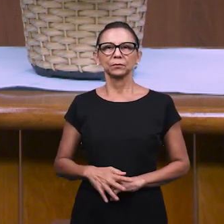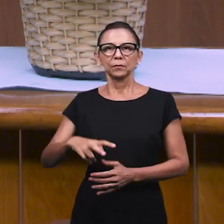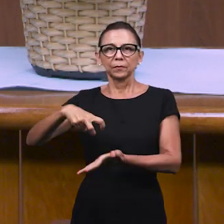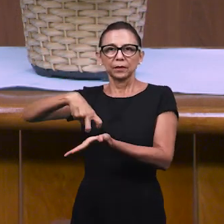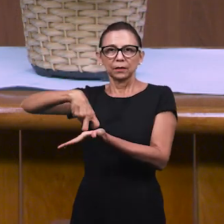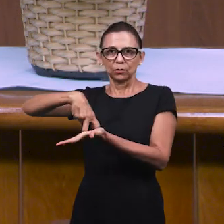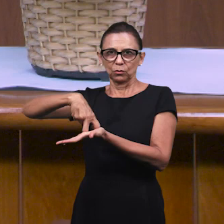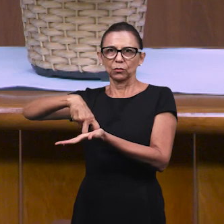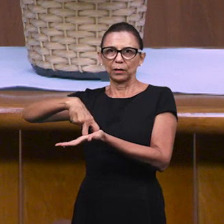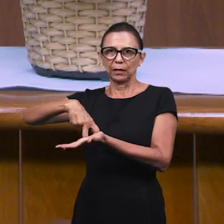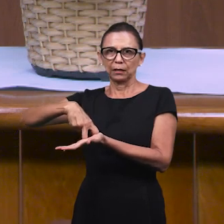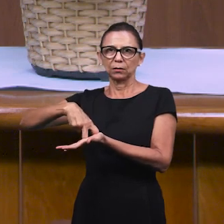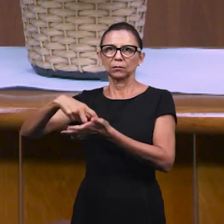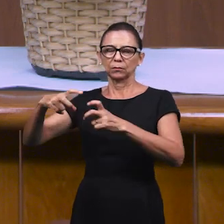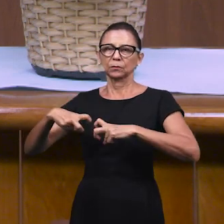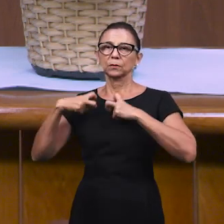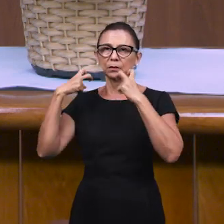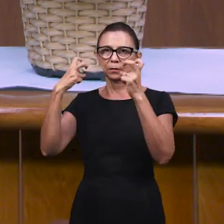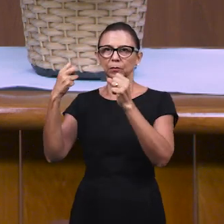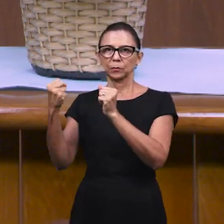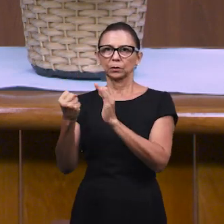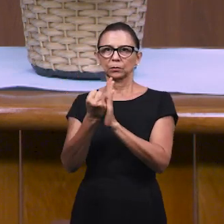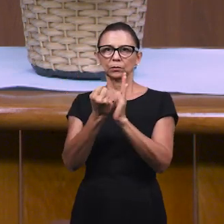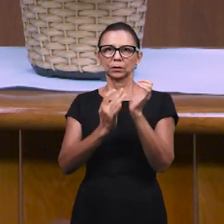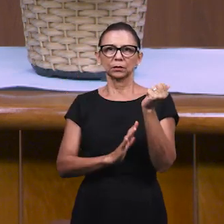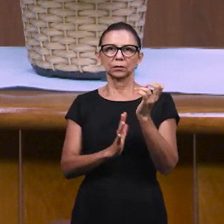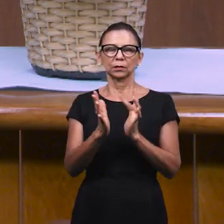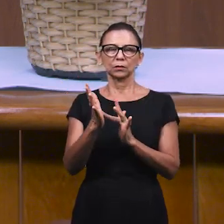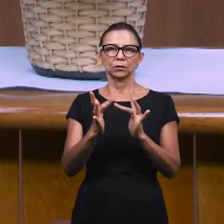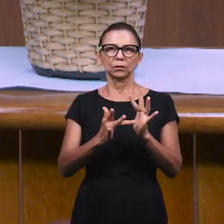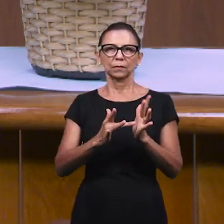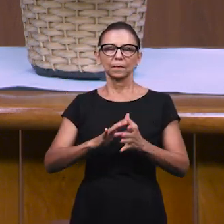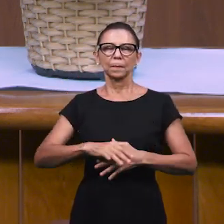de joelhos, nós vamos clamar pelo poder que há no sangue de Jesus.